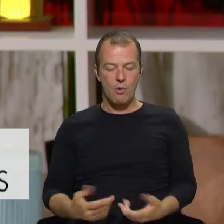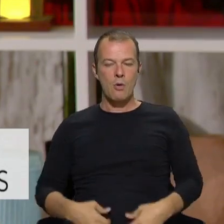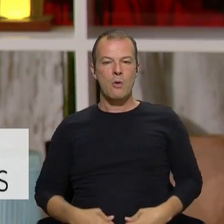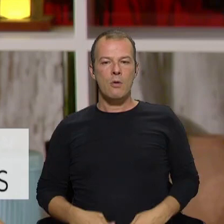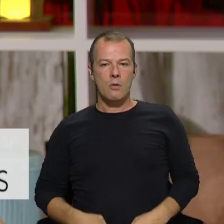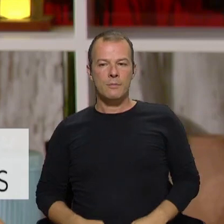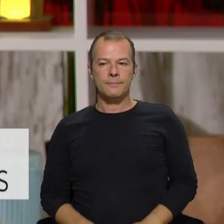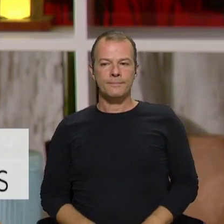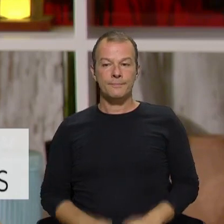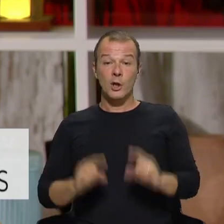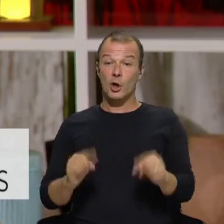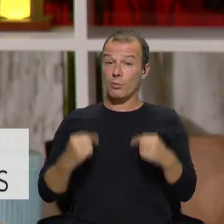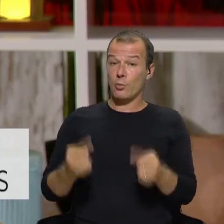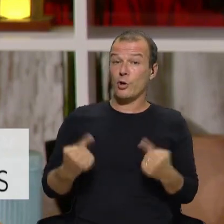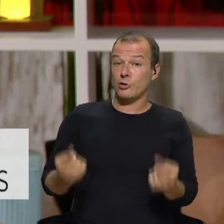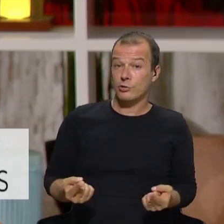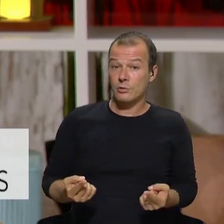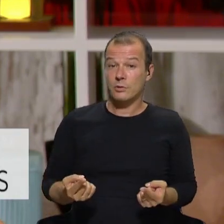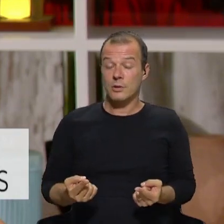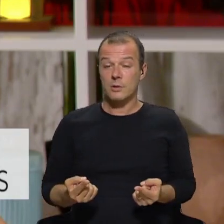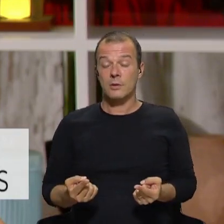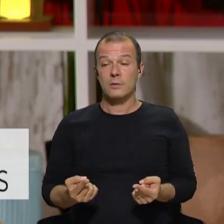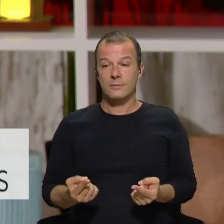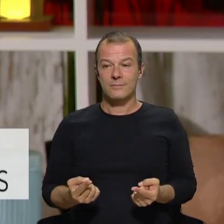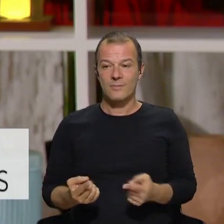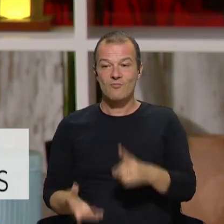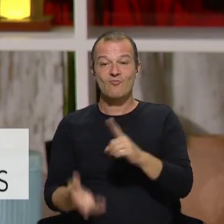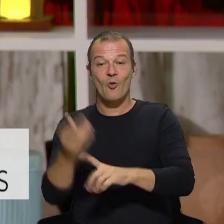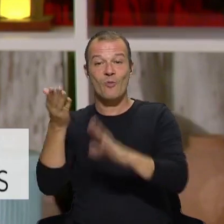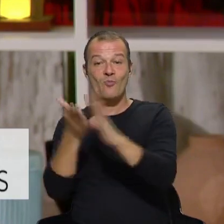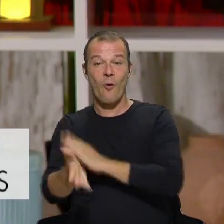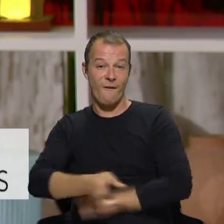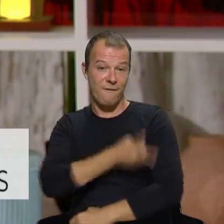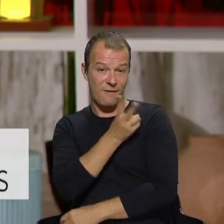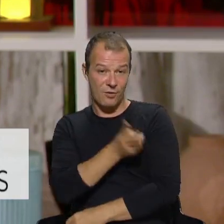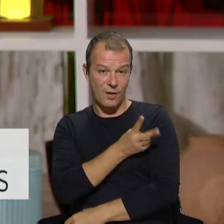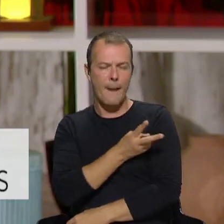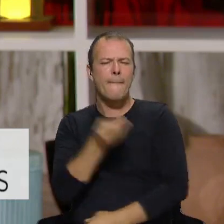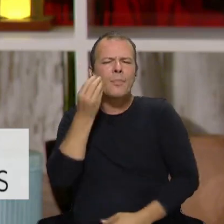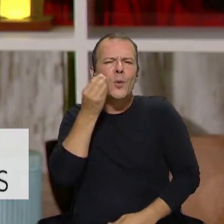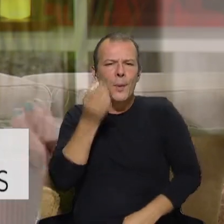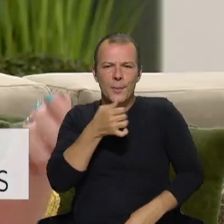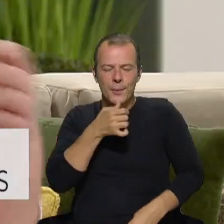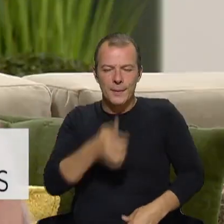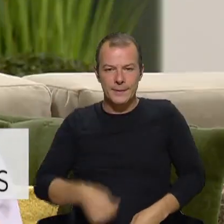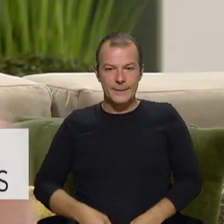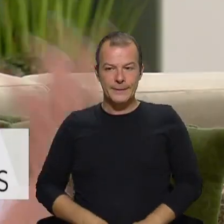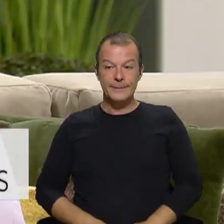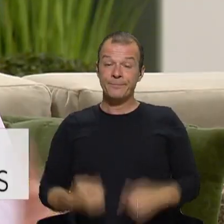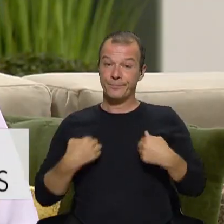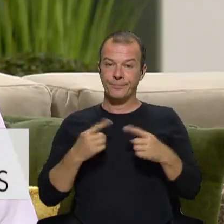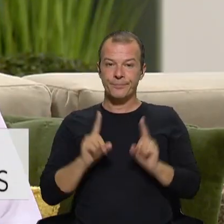é? Exatamente. E depois acabaste por chegar à faculdade. Sim, é? Sim. Como é que foi? Portanto,